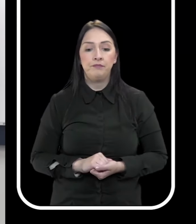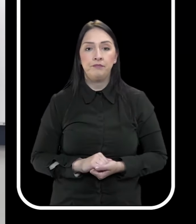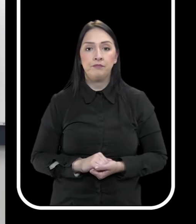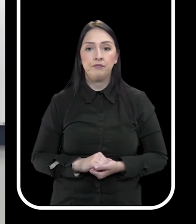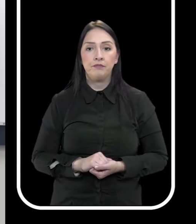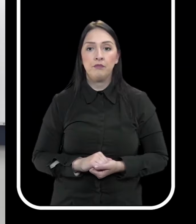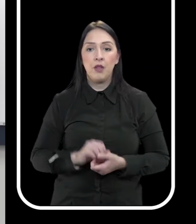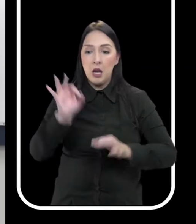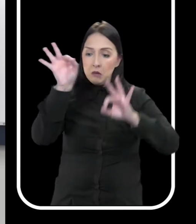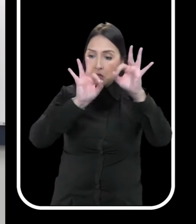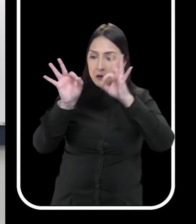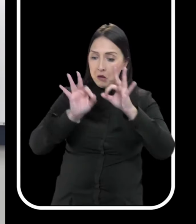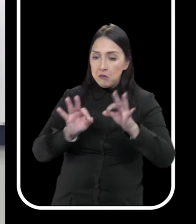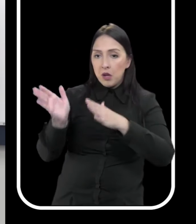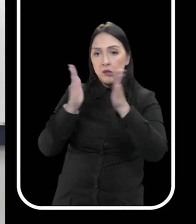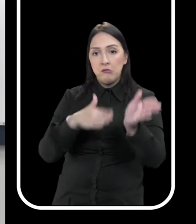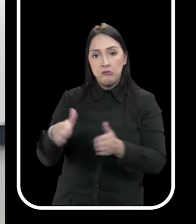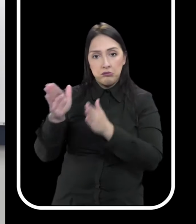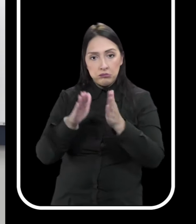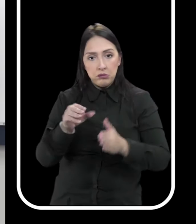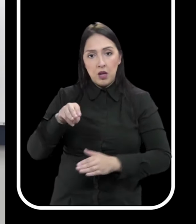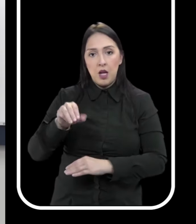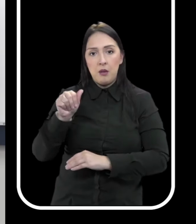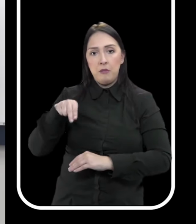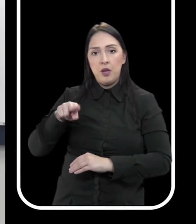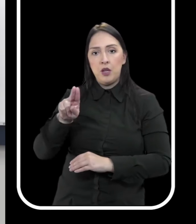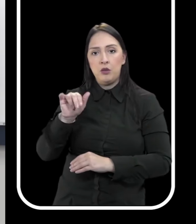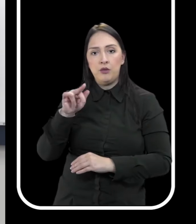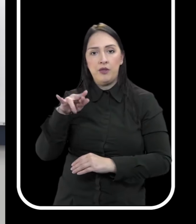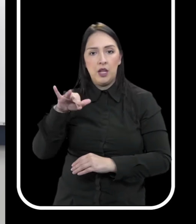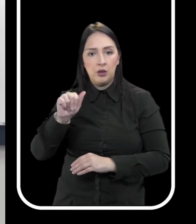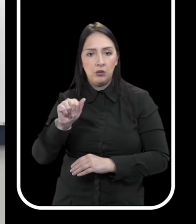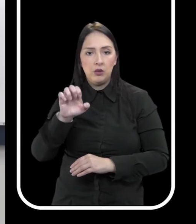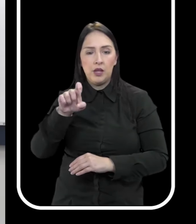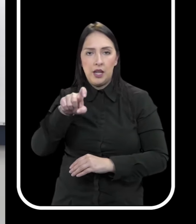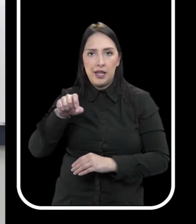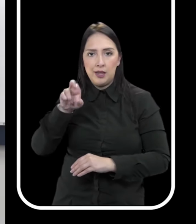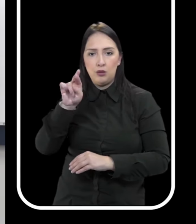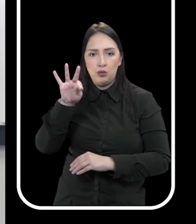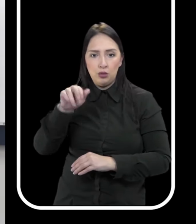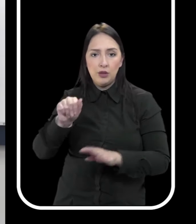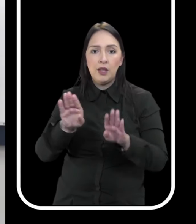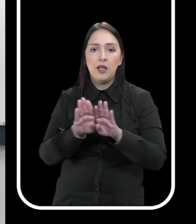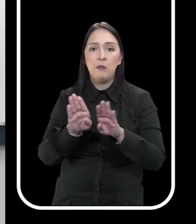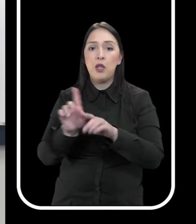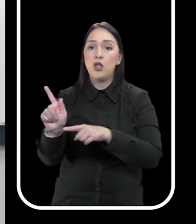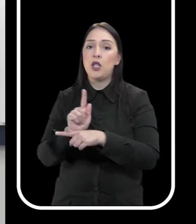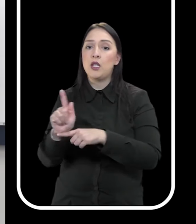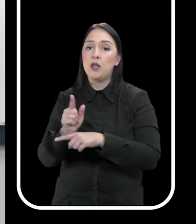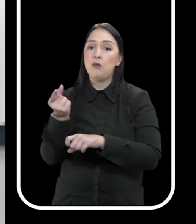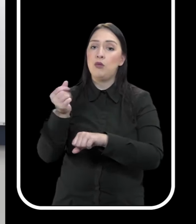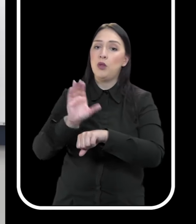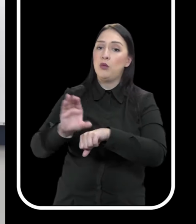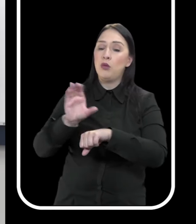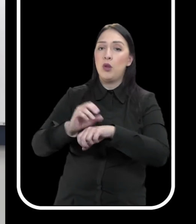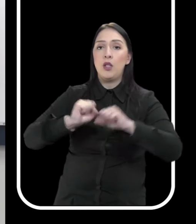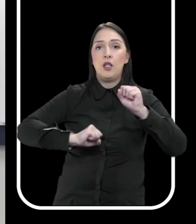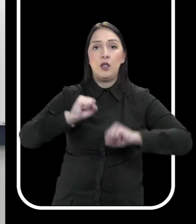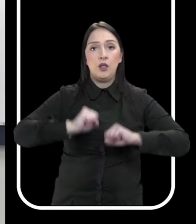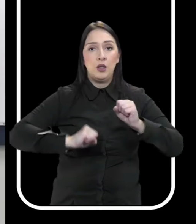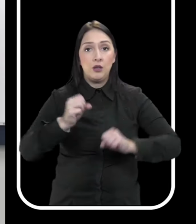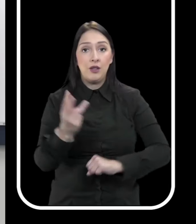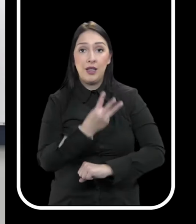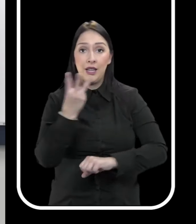de mapeamento de processos, manufatura enxuta e gestão de custos industriais. Então, são as